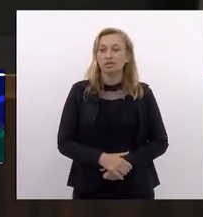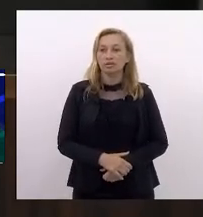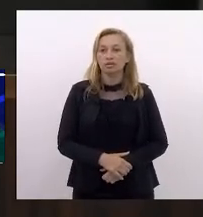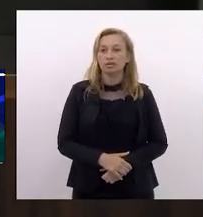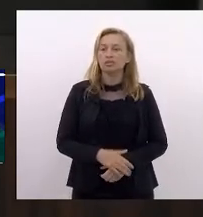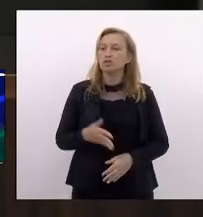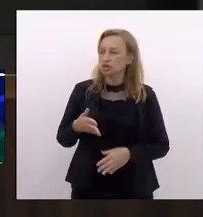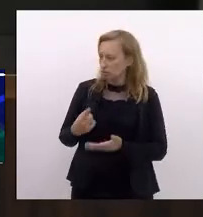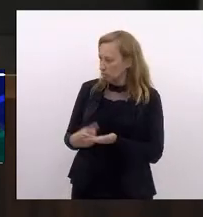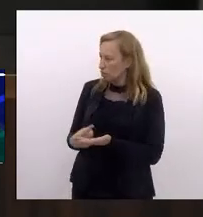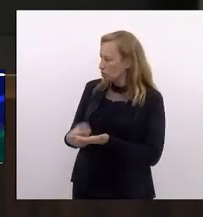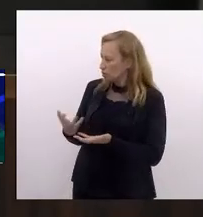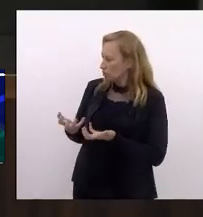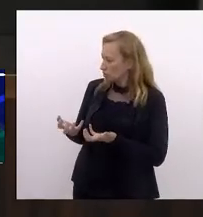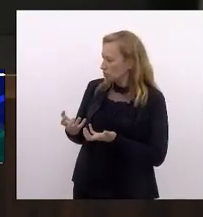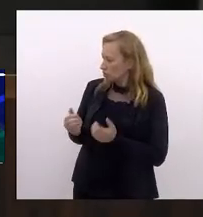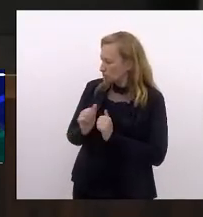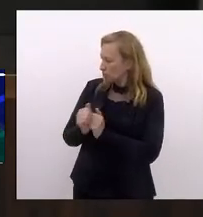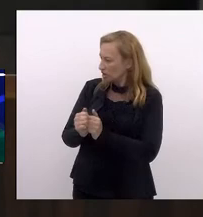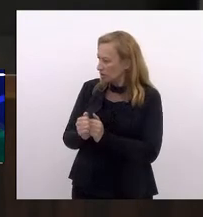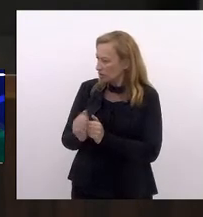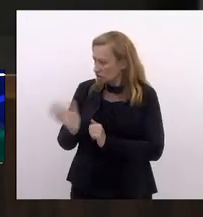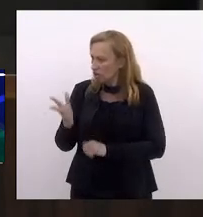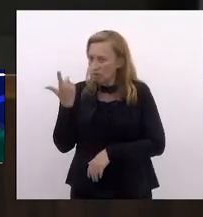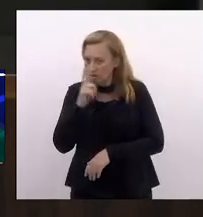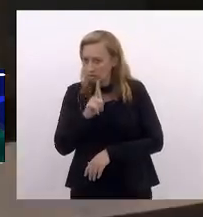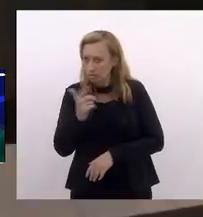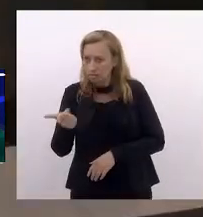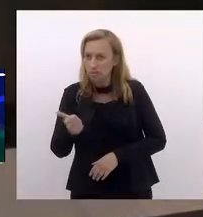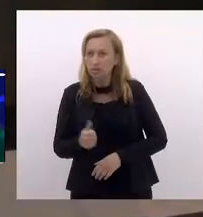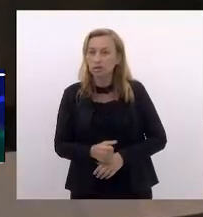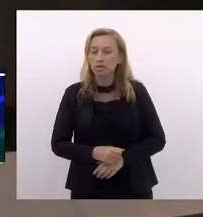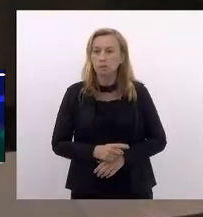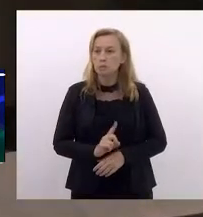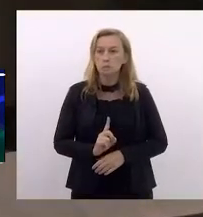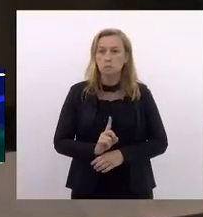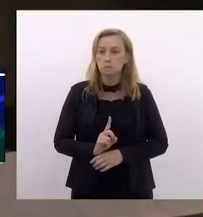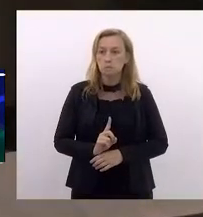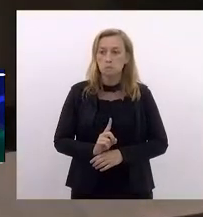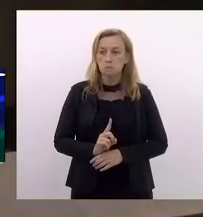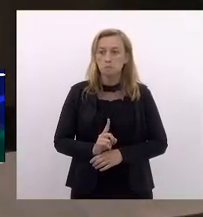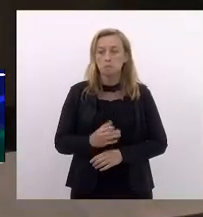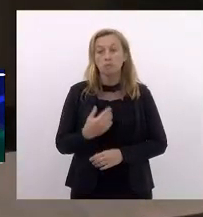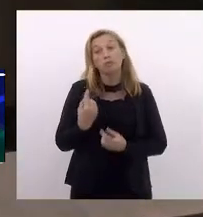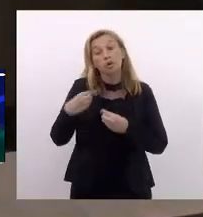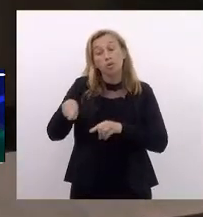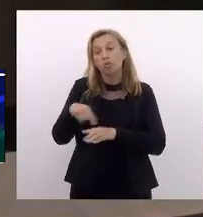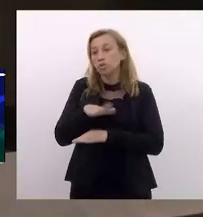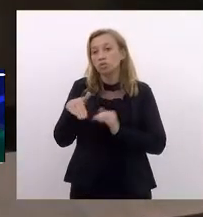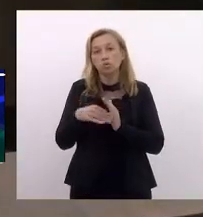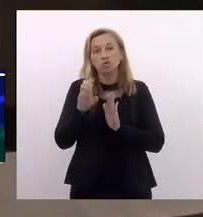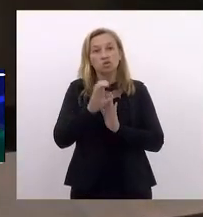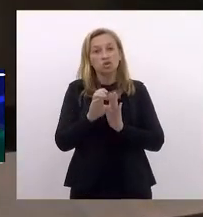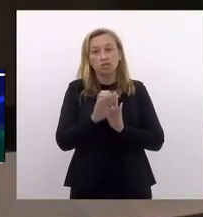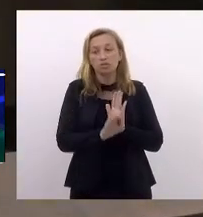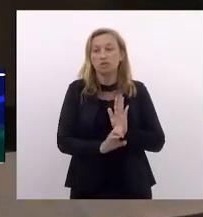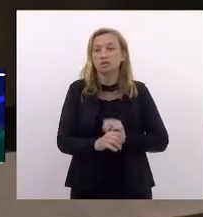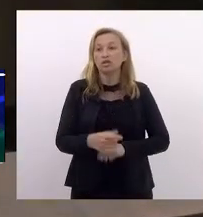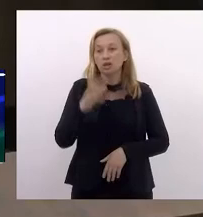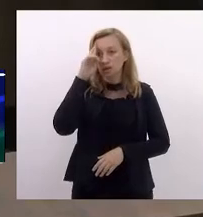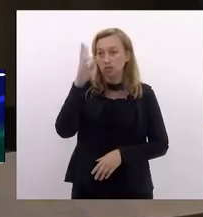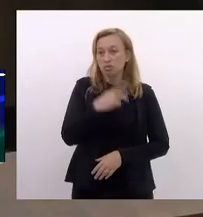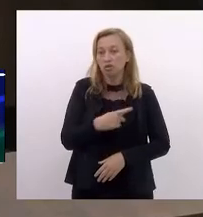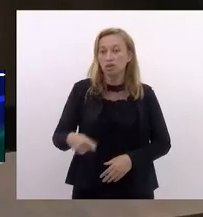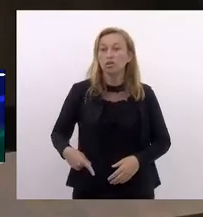já chegou acordo foi caminhando acordo conseguiu acordar não não aparecerá contra todas as mesas seu